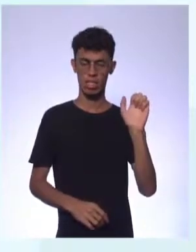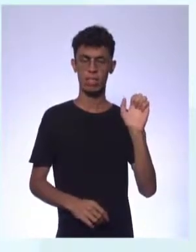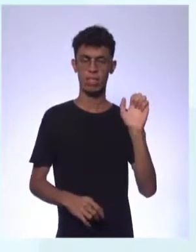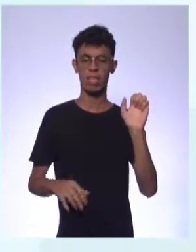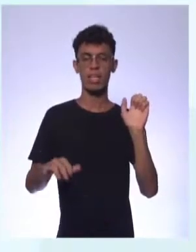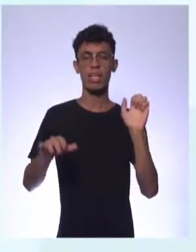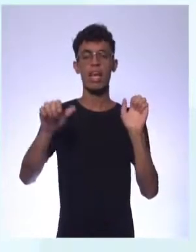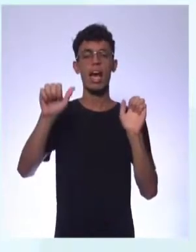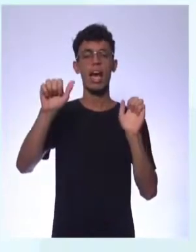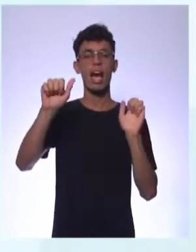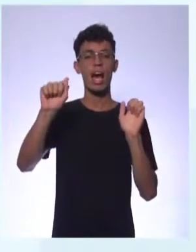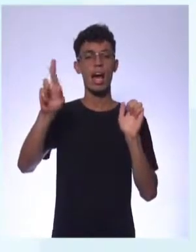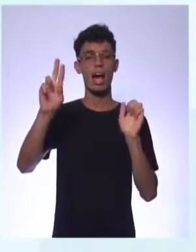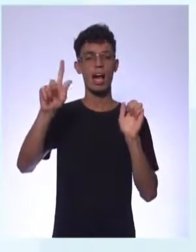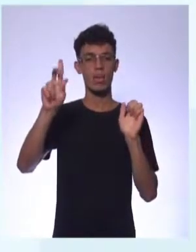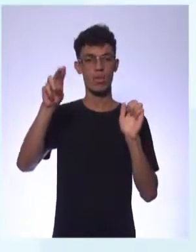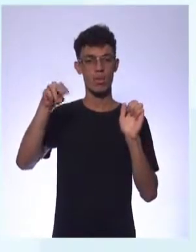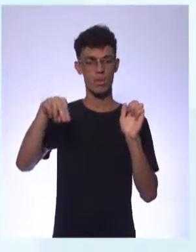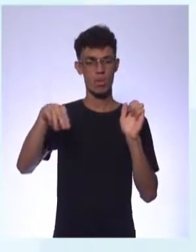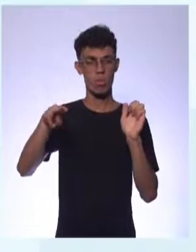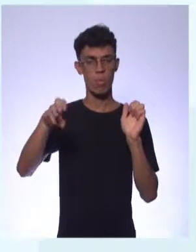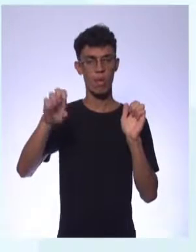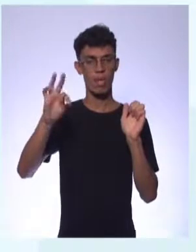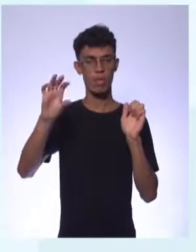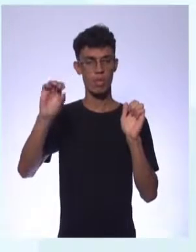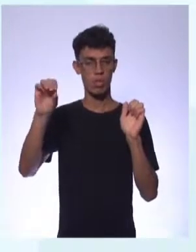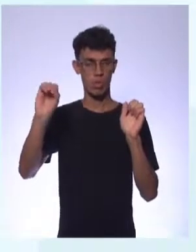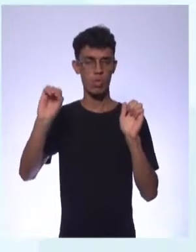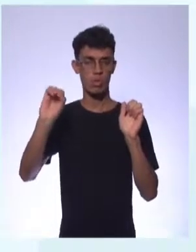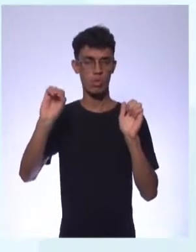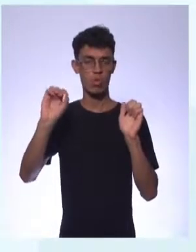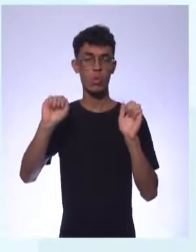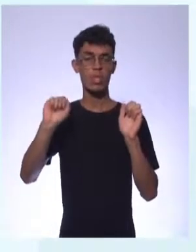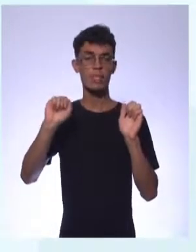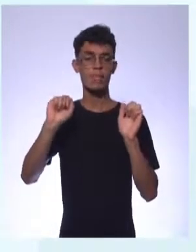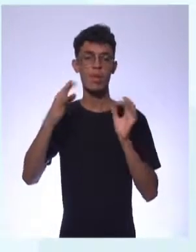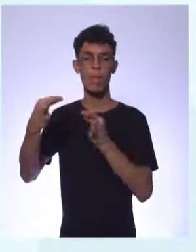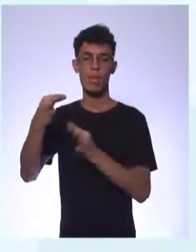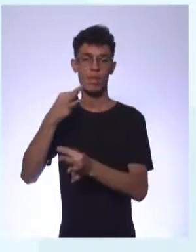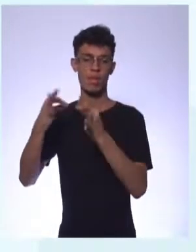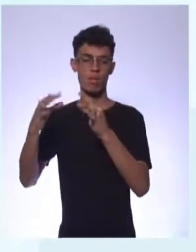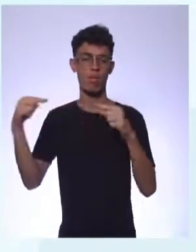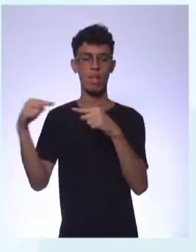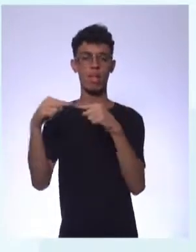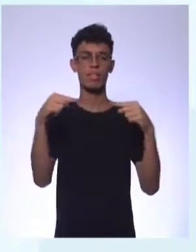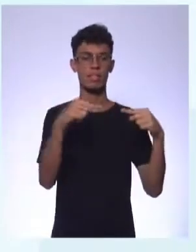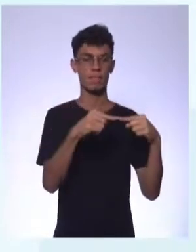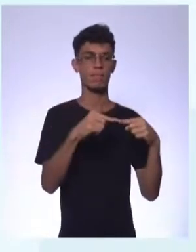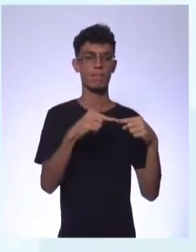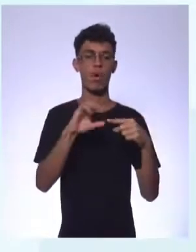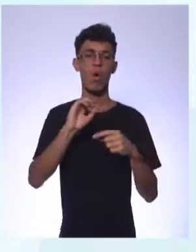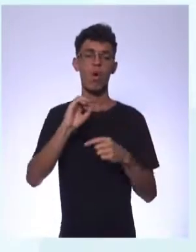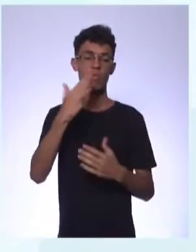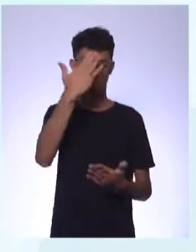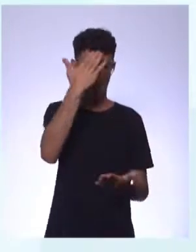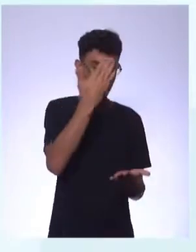os argumentos apresentados para defendê-la ou refutá-la. Estabelecer